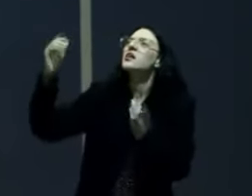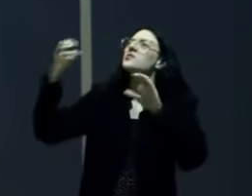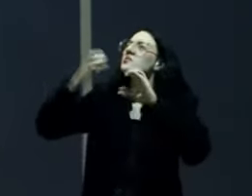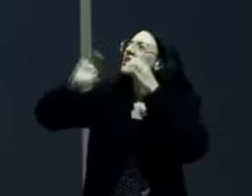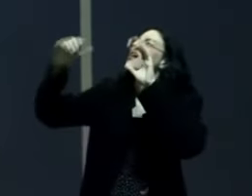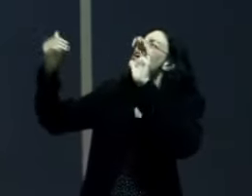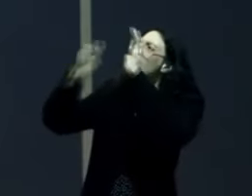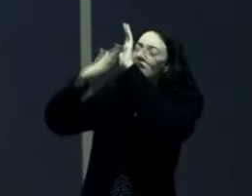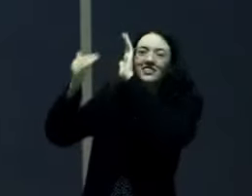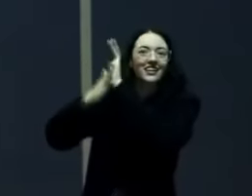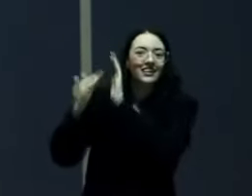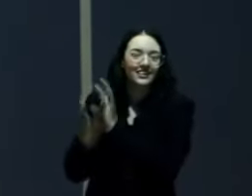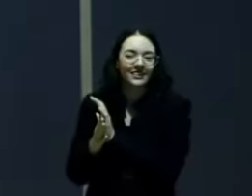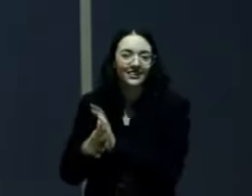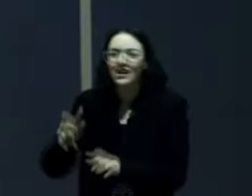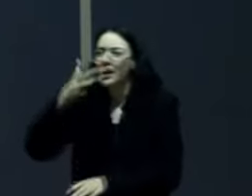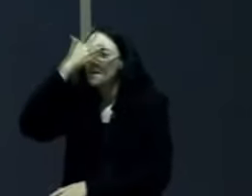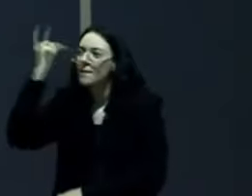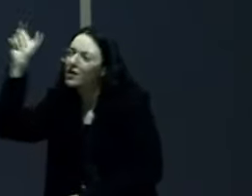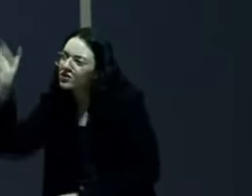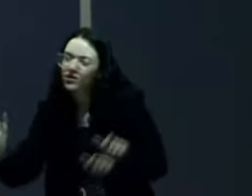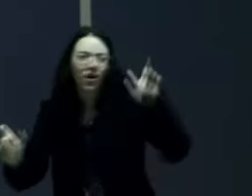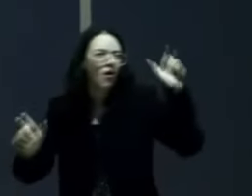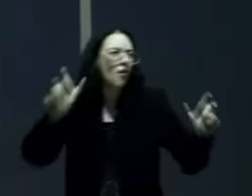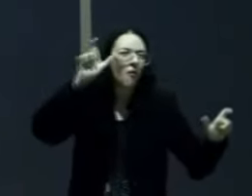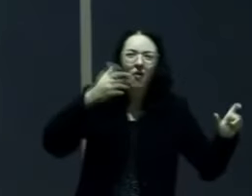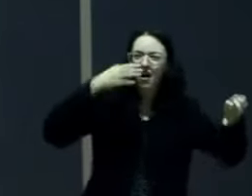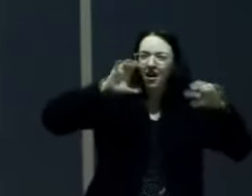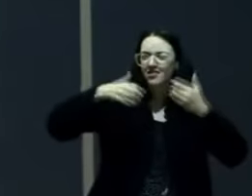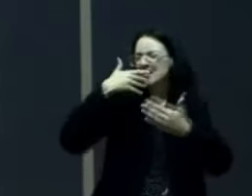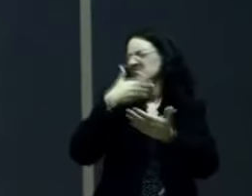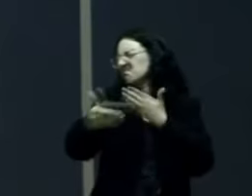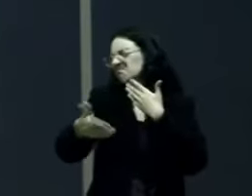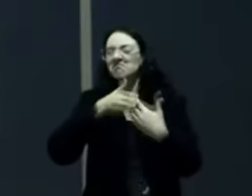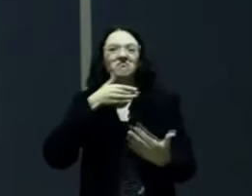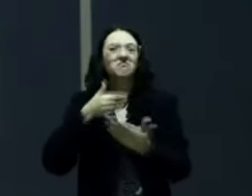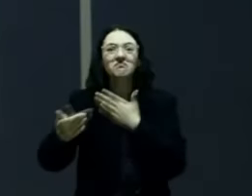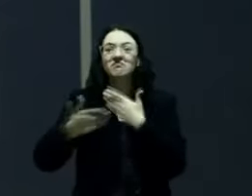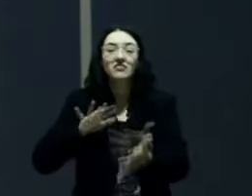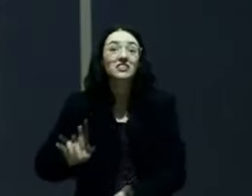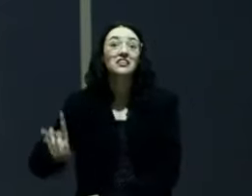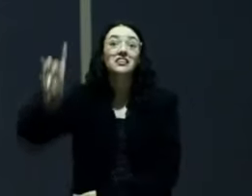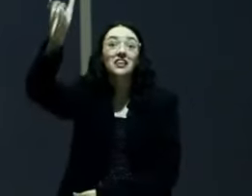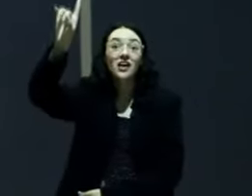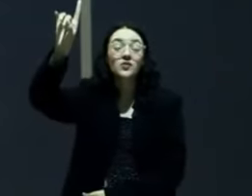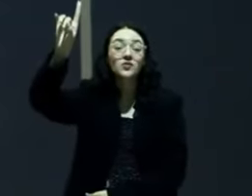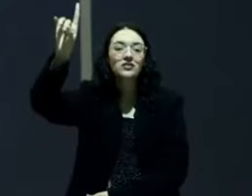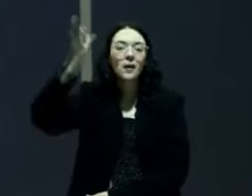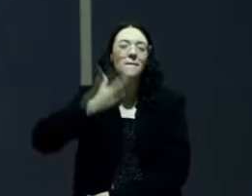Não importa se o irmão é melhor cantando ou isso, eu vim aqui. Deus, Ele transforma esse louvor horrível